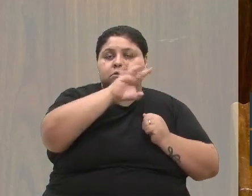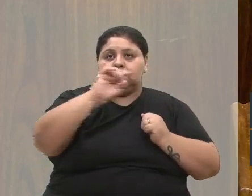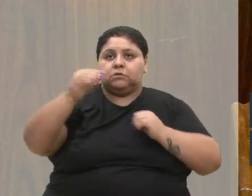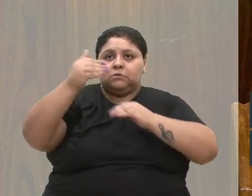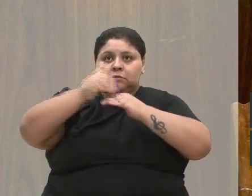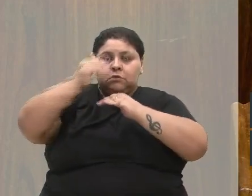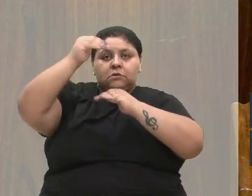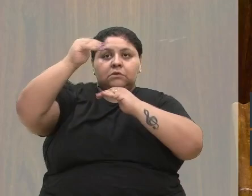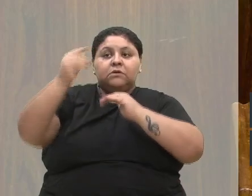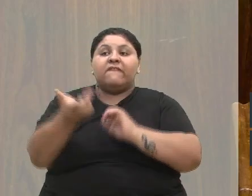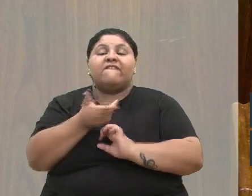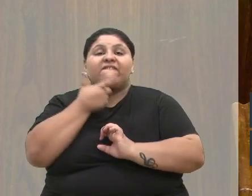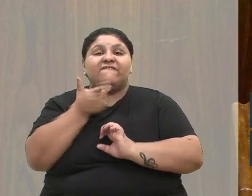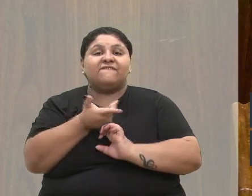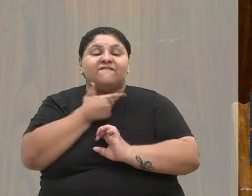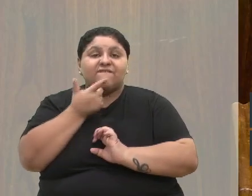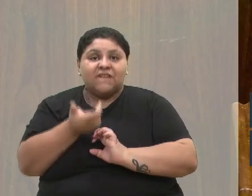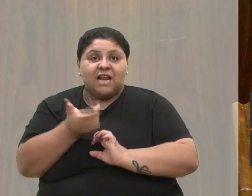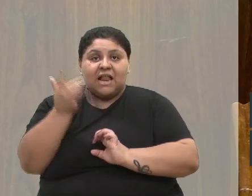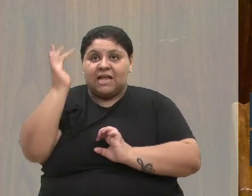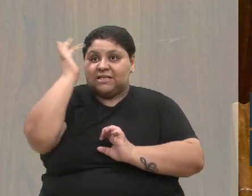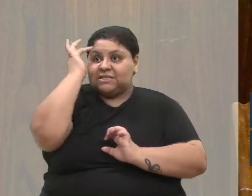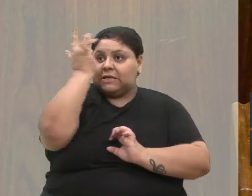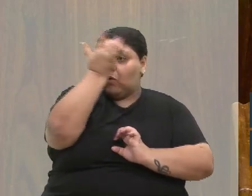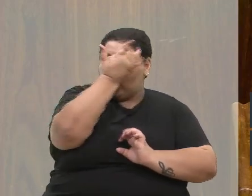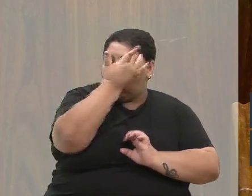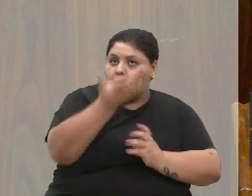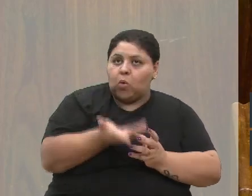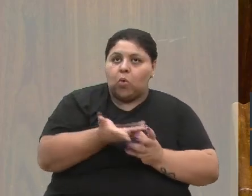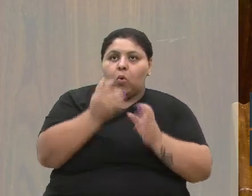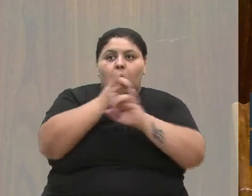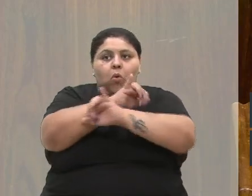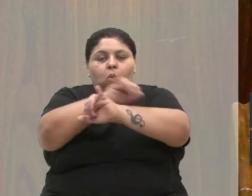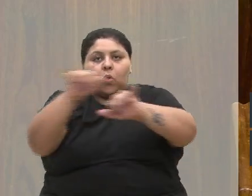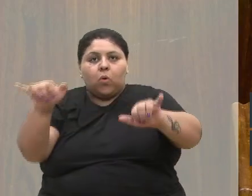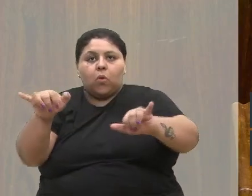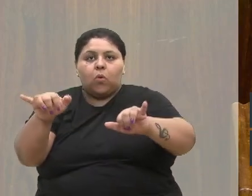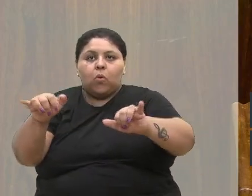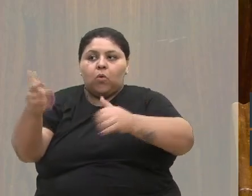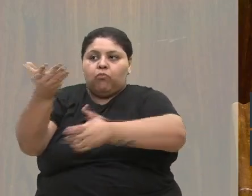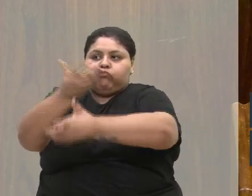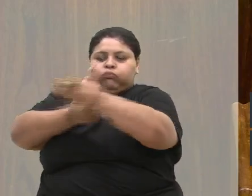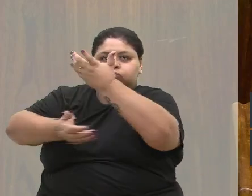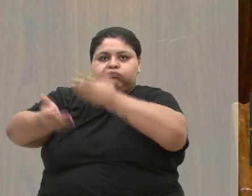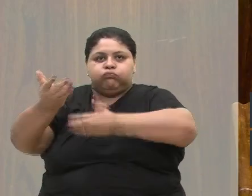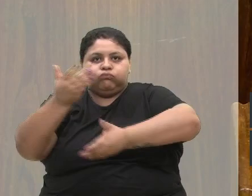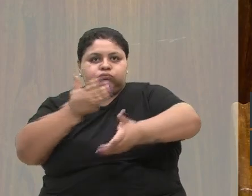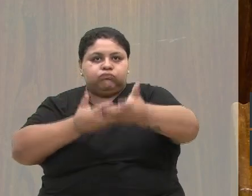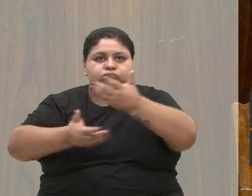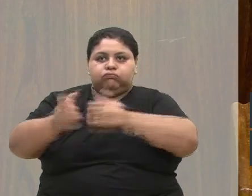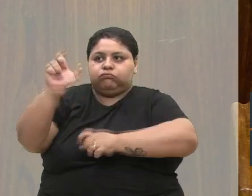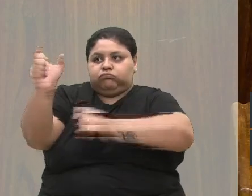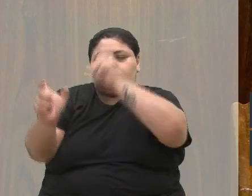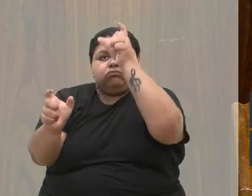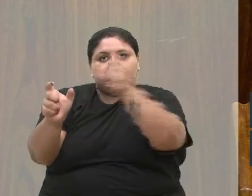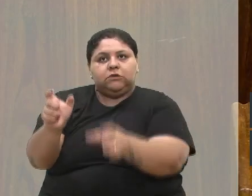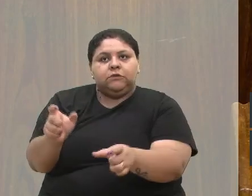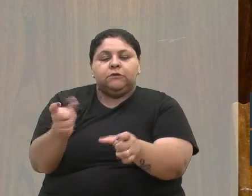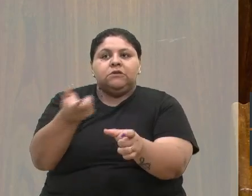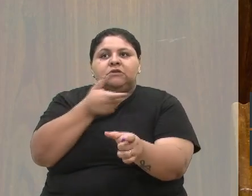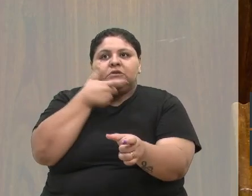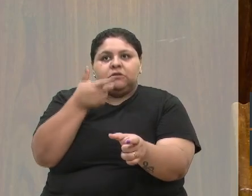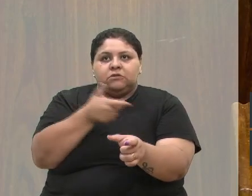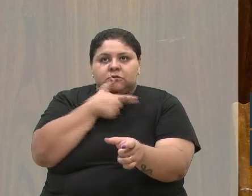gente falar sobre saúde mental, promover a interação das pessoas para